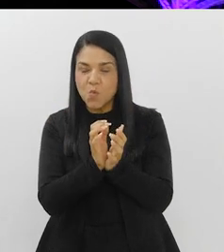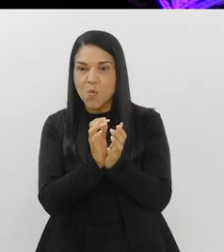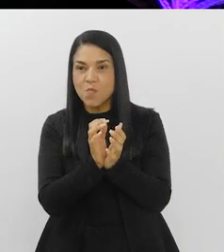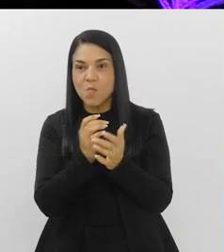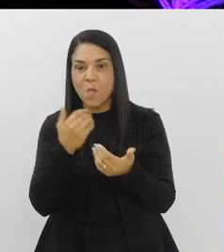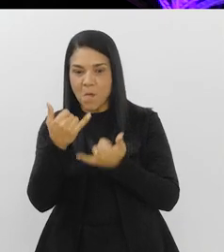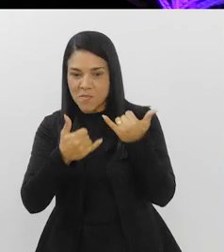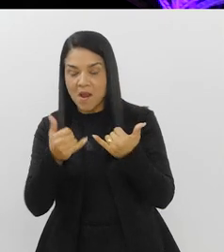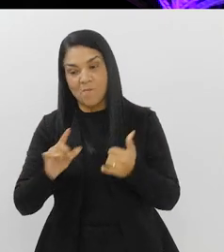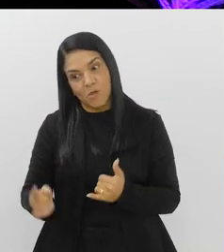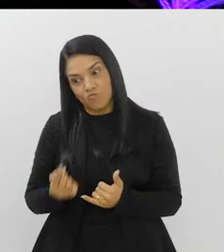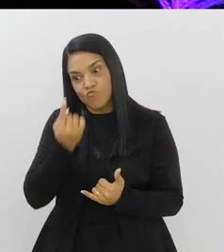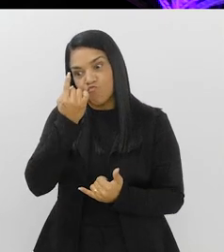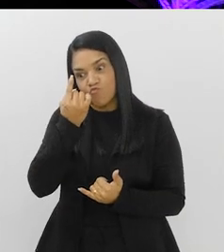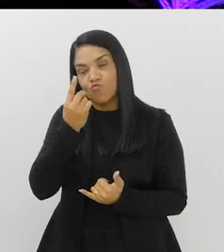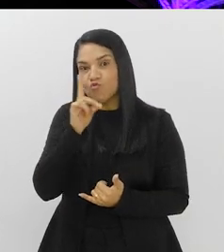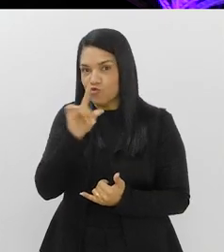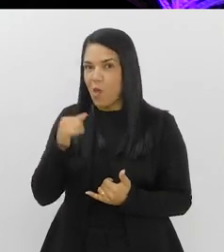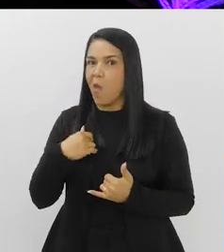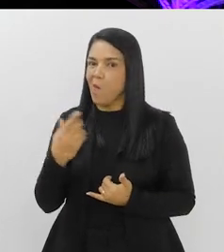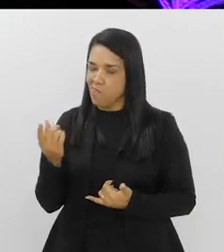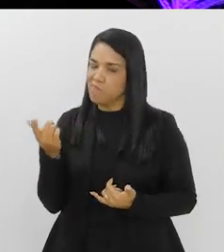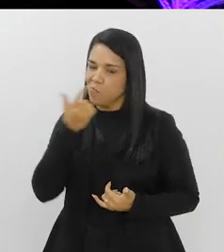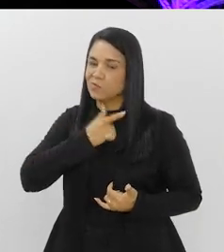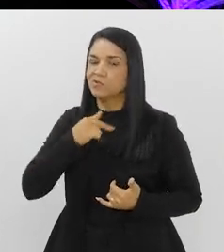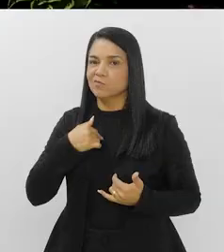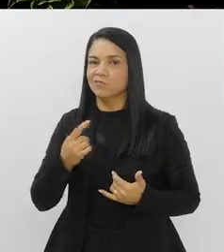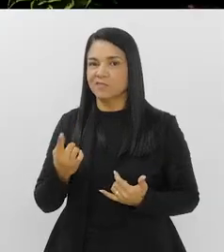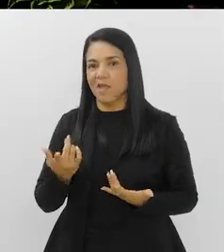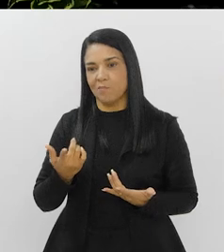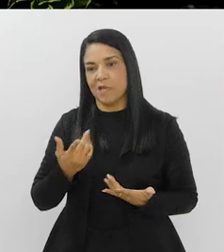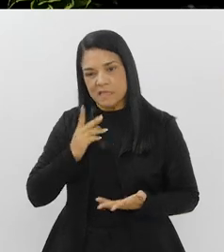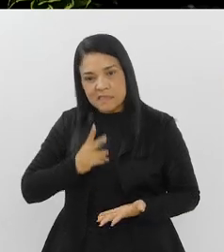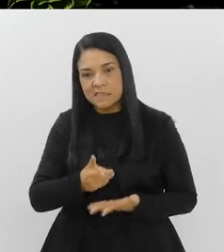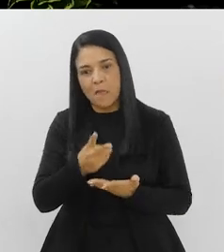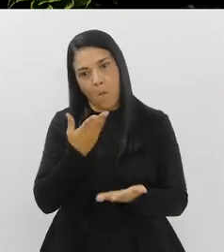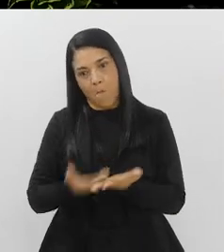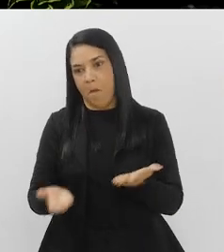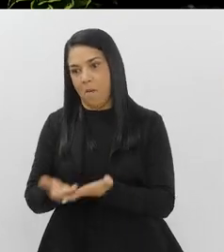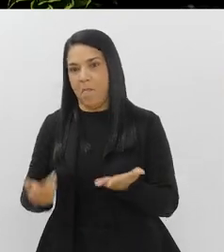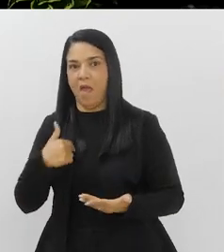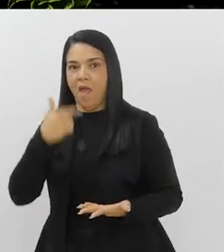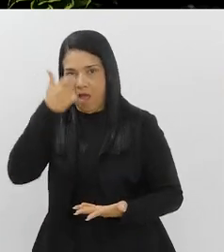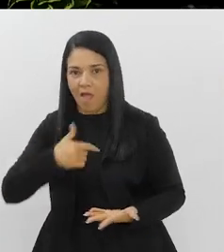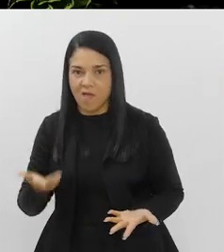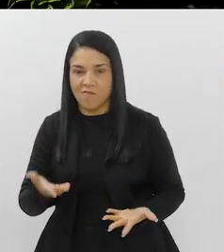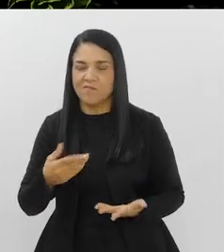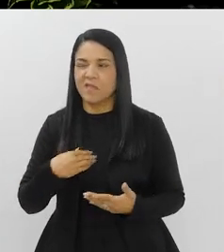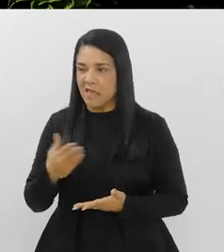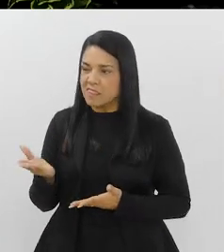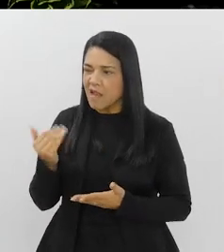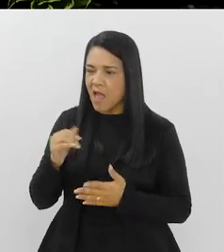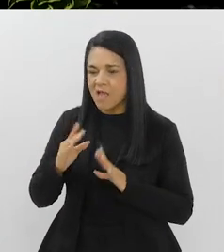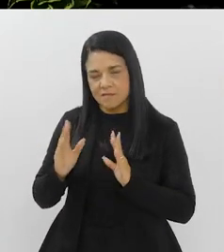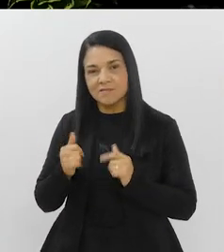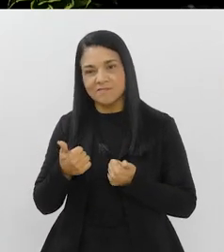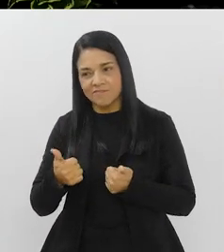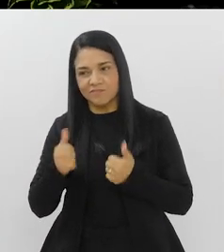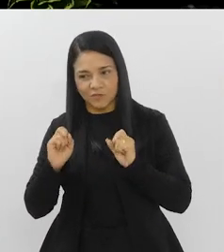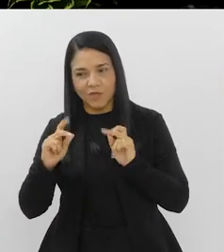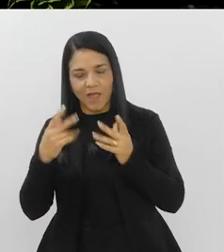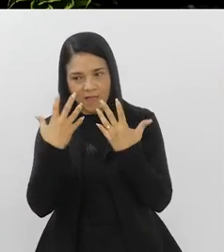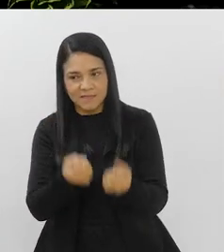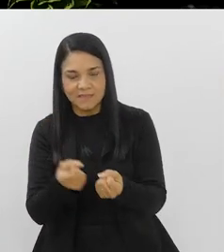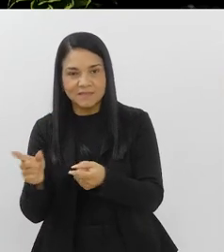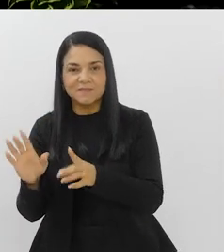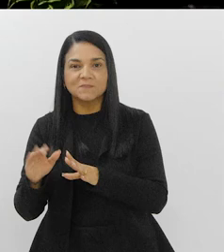sempre que me laco pelo menos um dia eu me dá bem né Professor aí ele tá traz aí vamos ver se vai dar certo infelizmente não deu